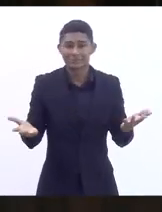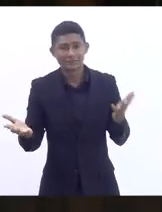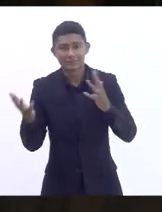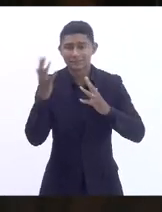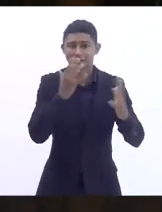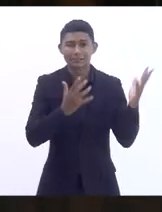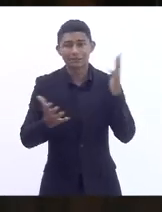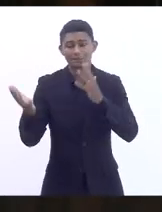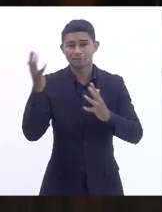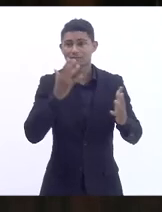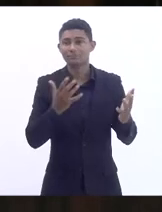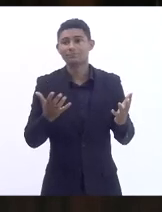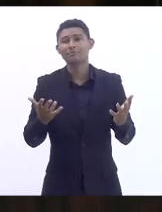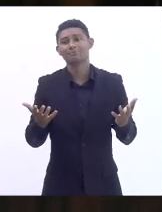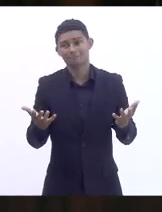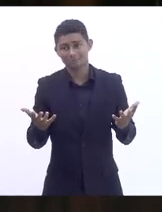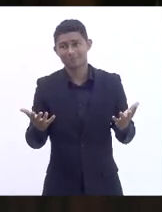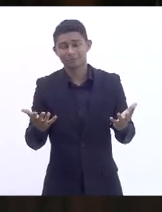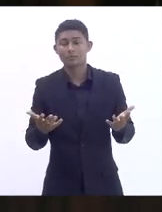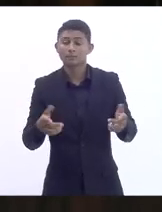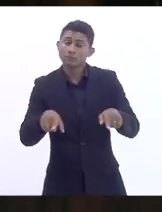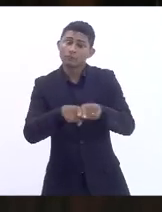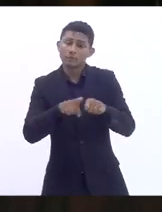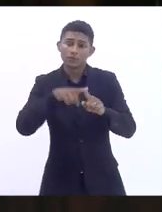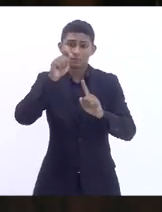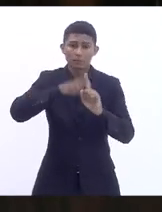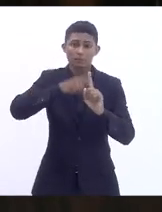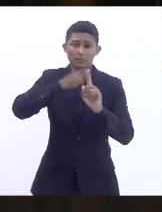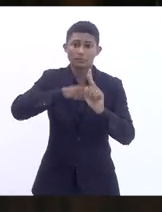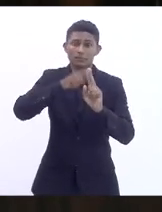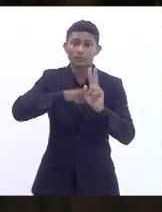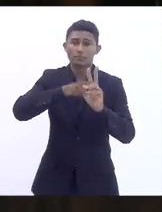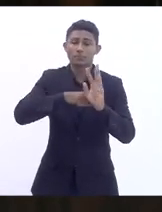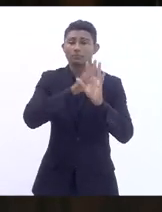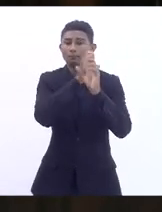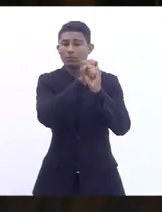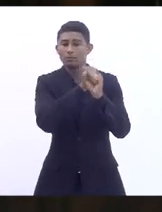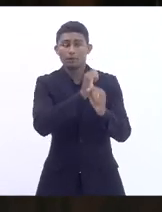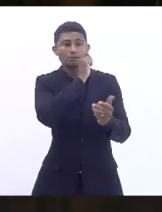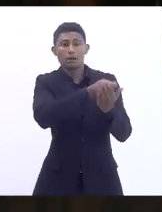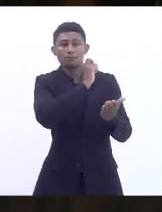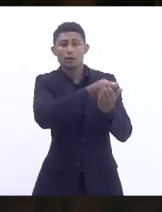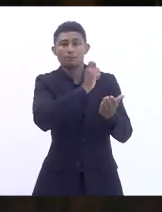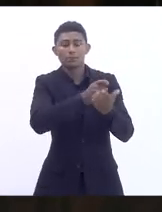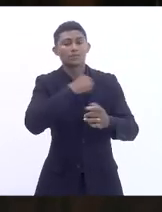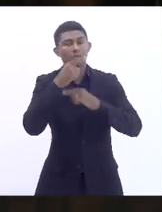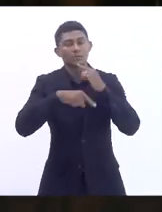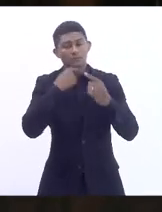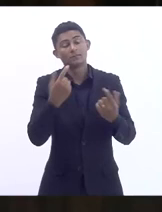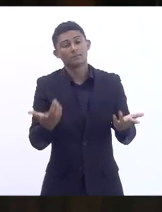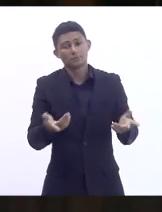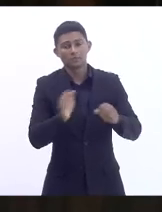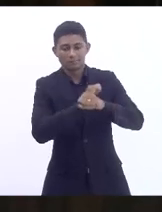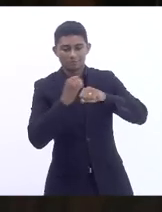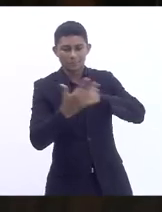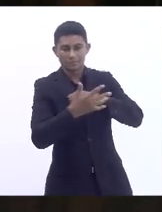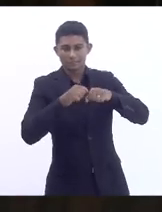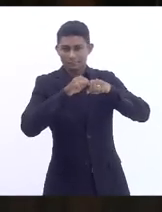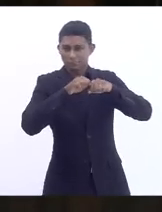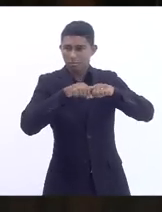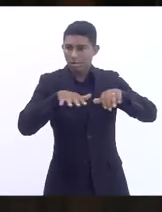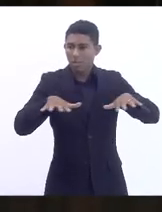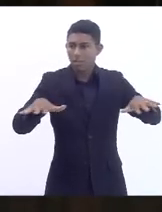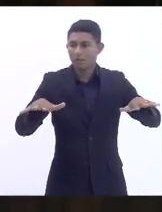suas despesas fixas, nem as fixas consegue quitar, né? E a pandemia trouxe aí